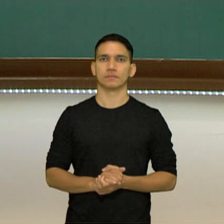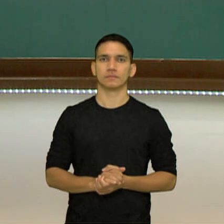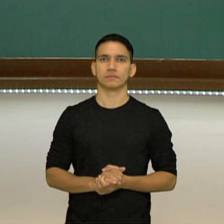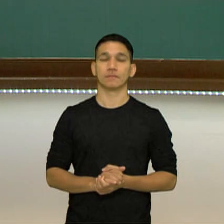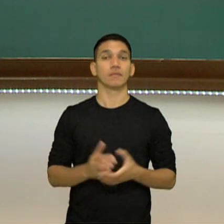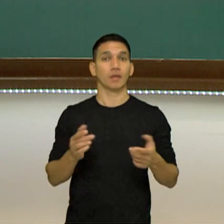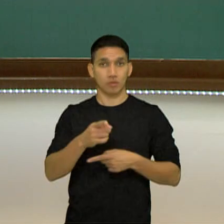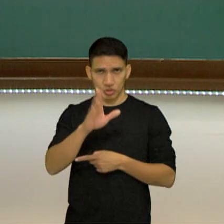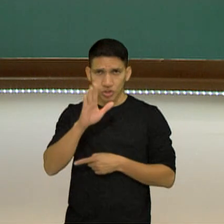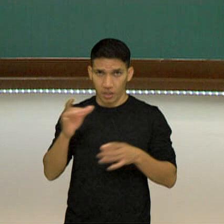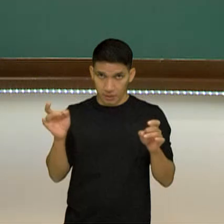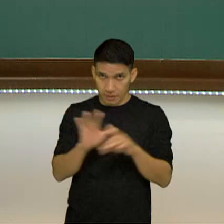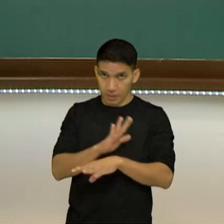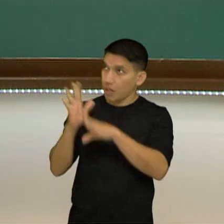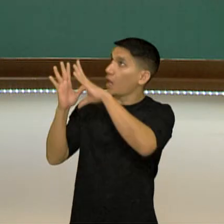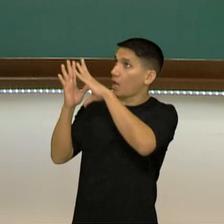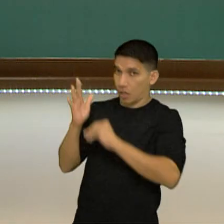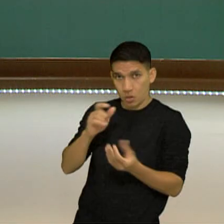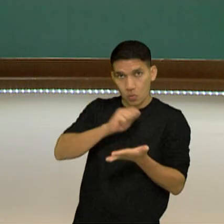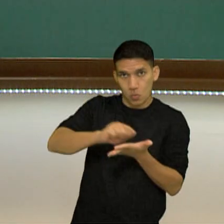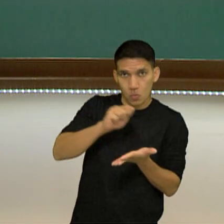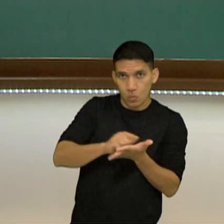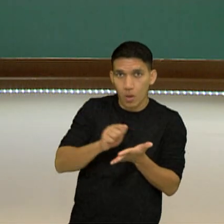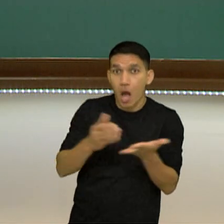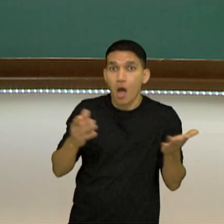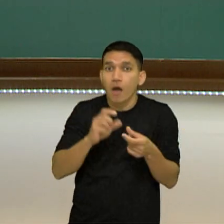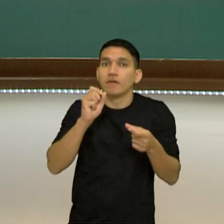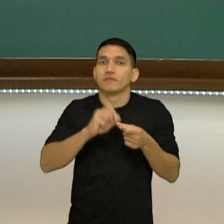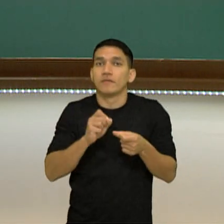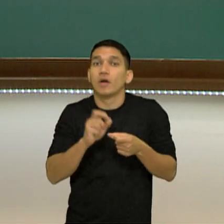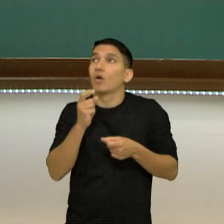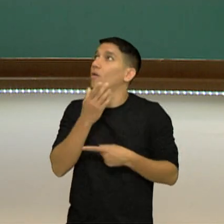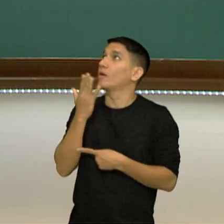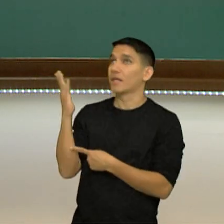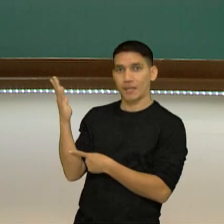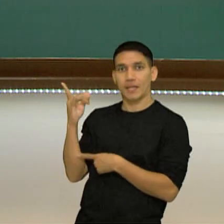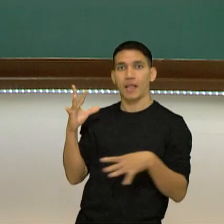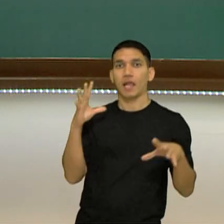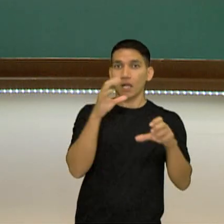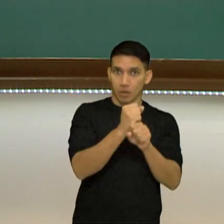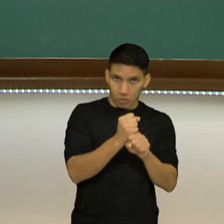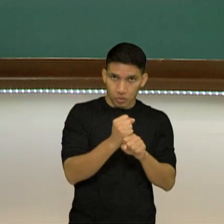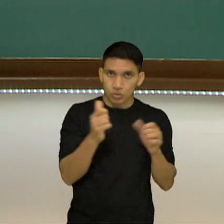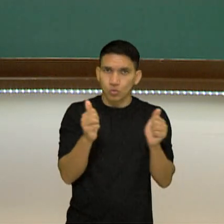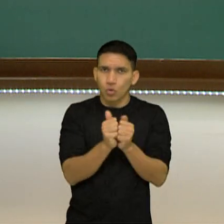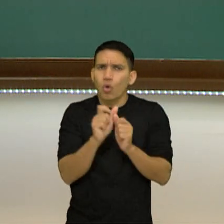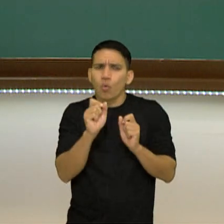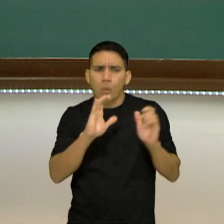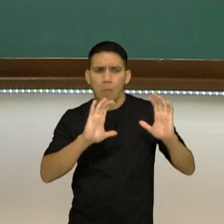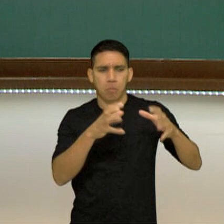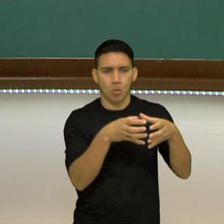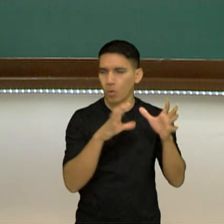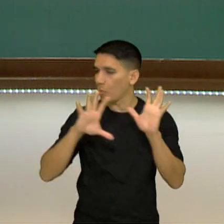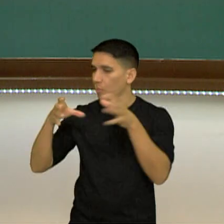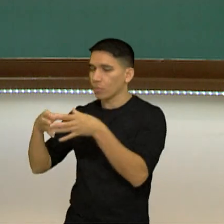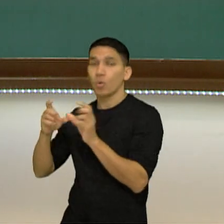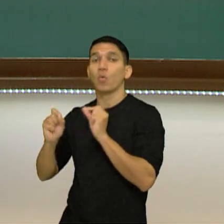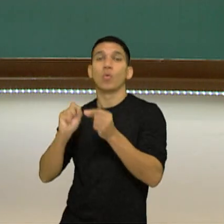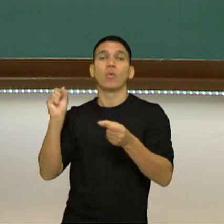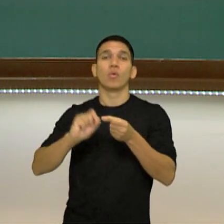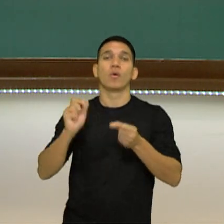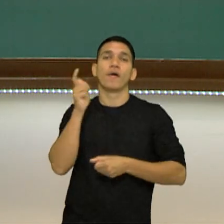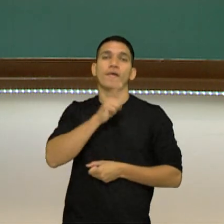agora que você já notou isso no seu caderno nós vamos fazer agora a soma juntando que dá pra ajudar olha